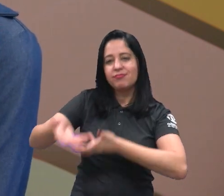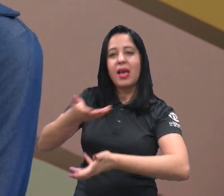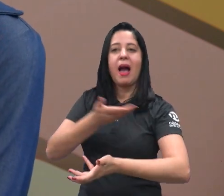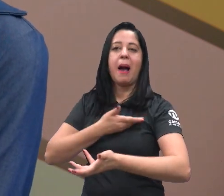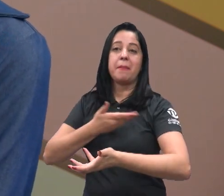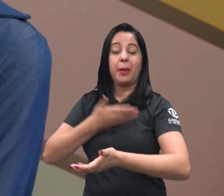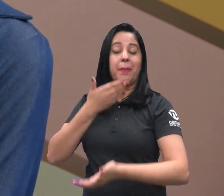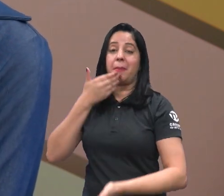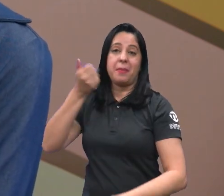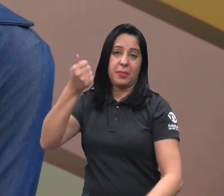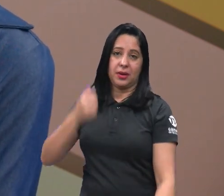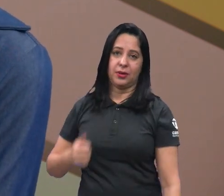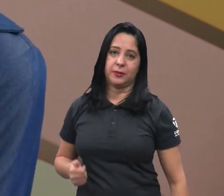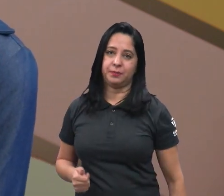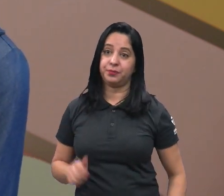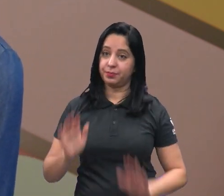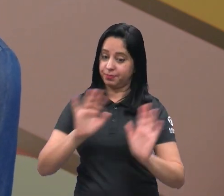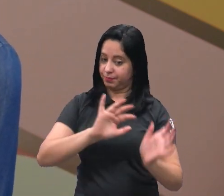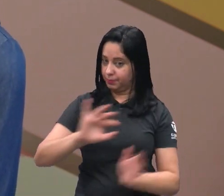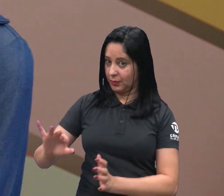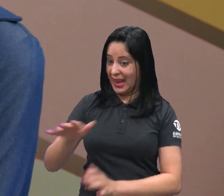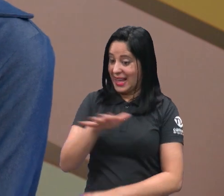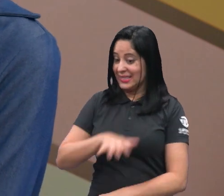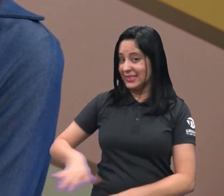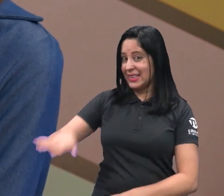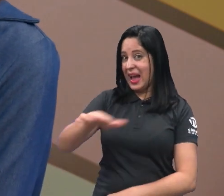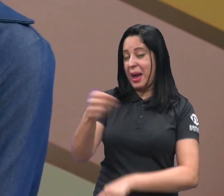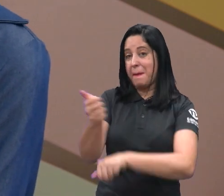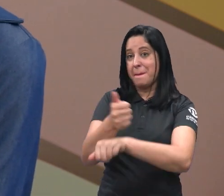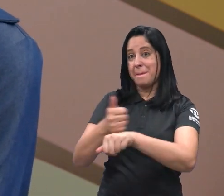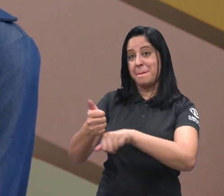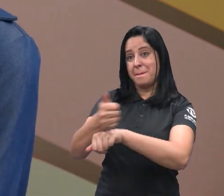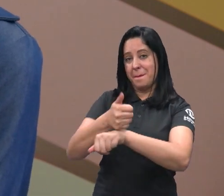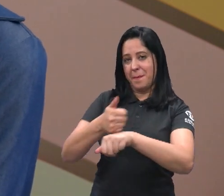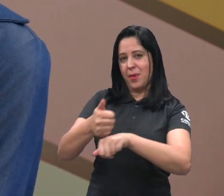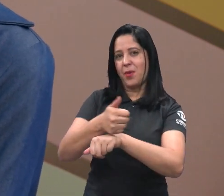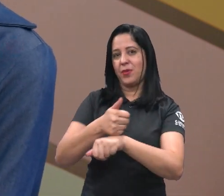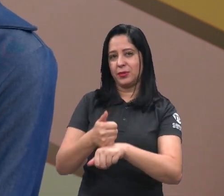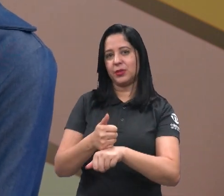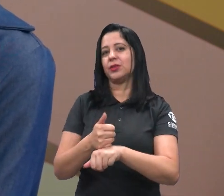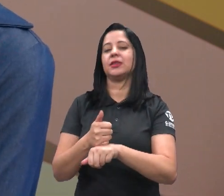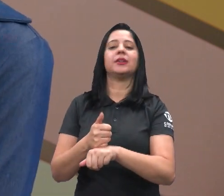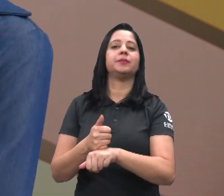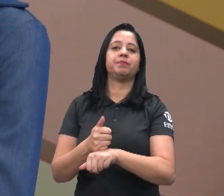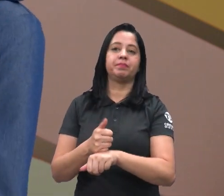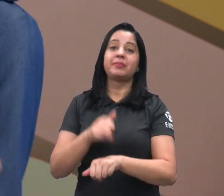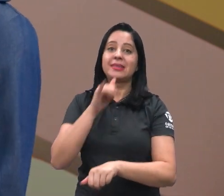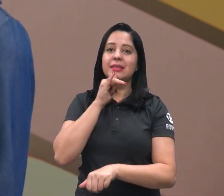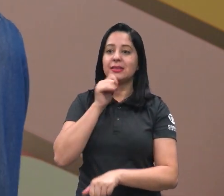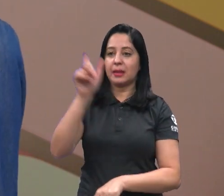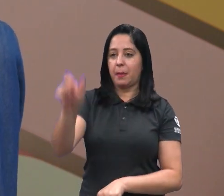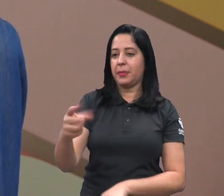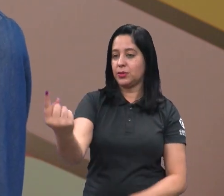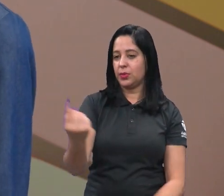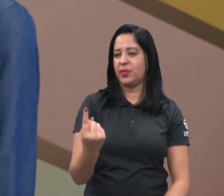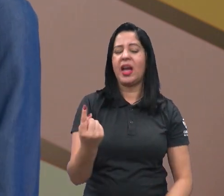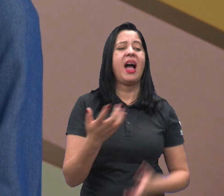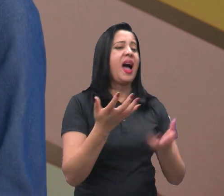trabalho. Agora, no campo profissional, eu tenho muita questão, porque assim, quando a pessoa chega para mim e fala assim, eu quero trocar de